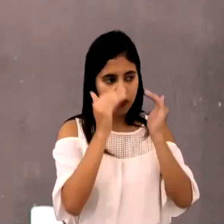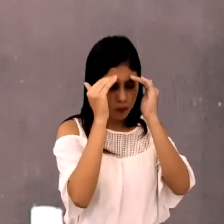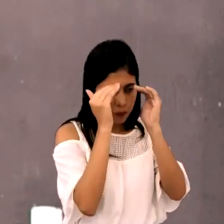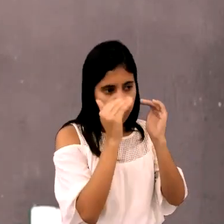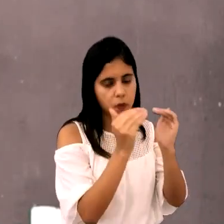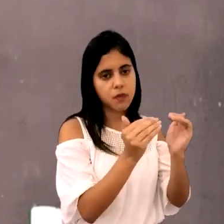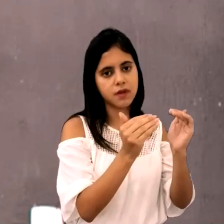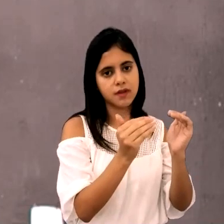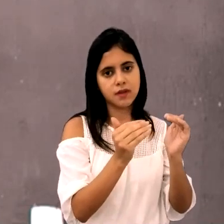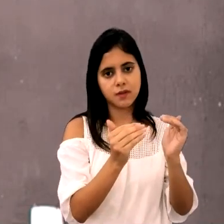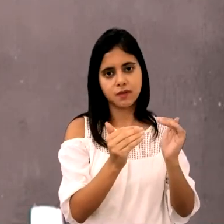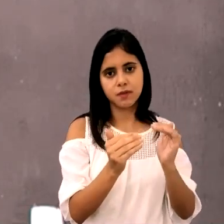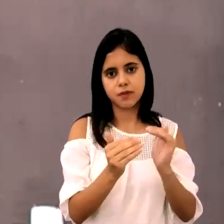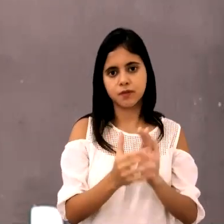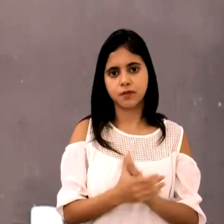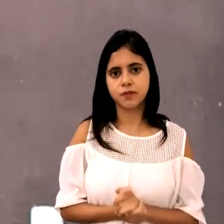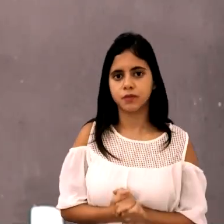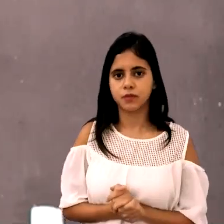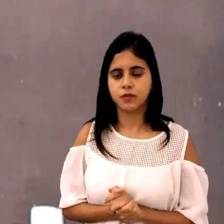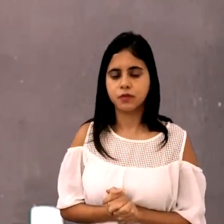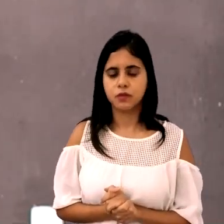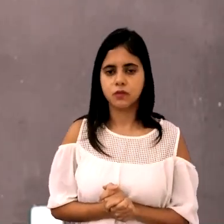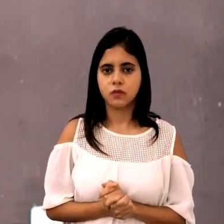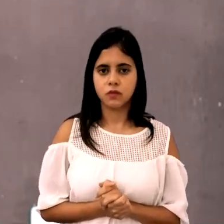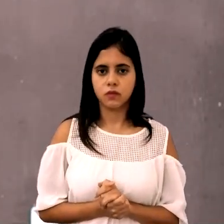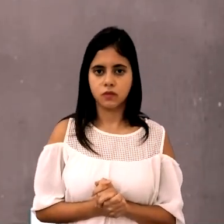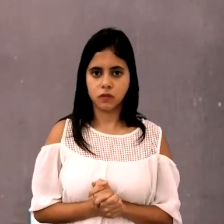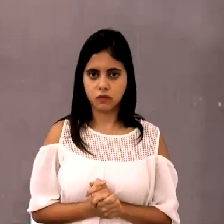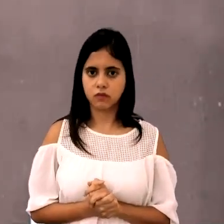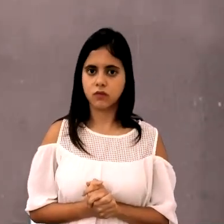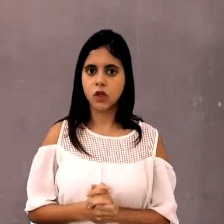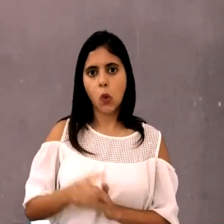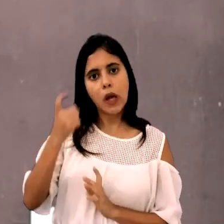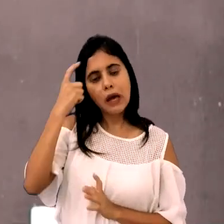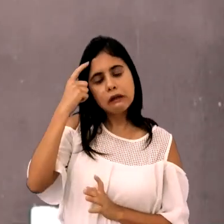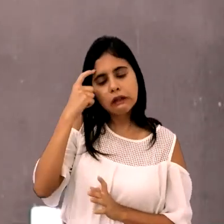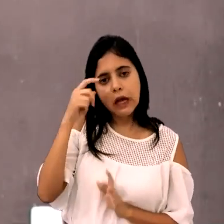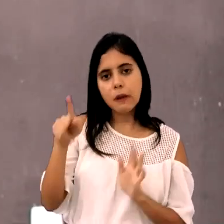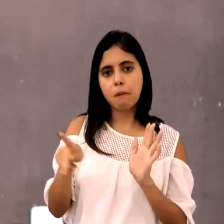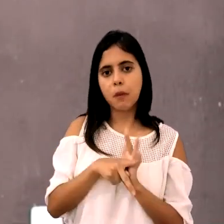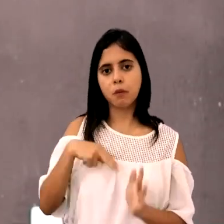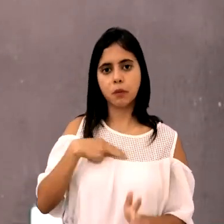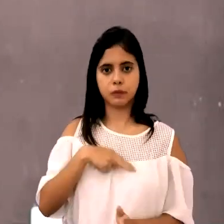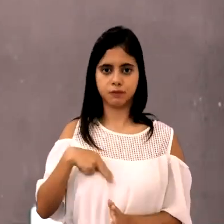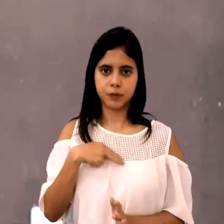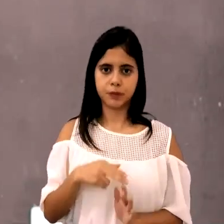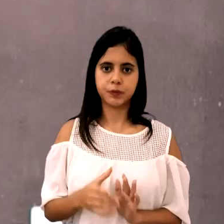tudo isso que a senhora está me dizendo. Esse é o plano mirabolante.